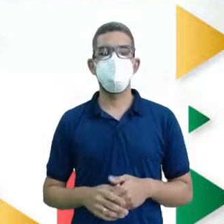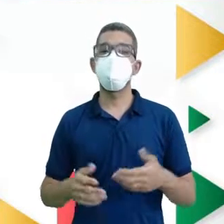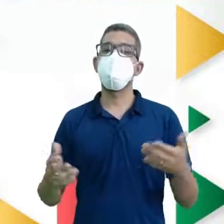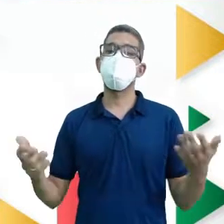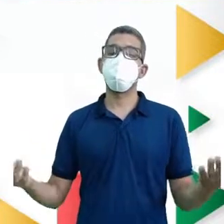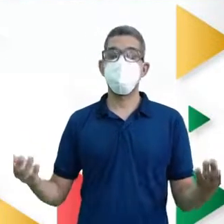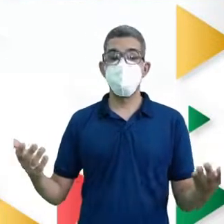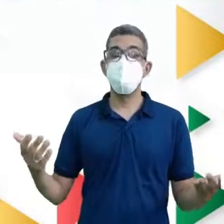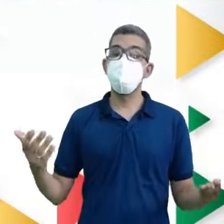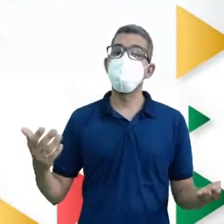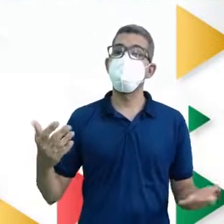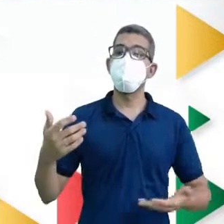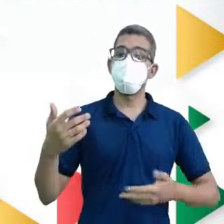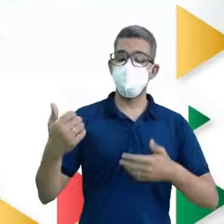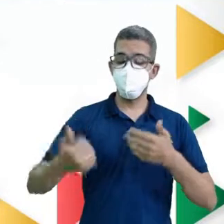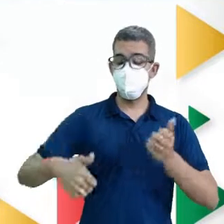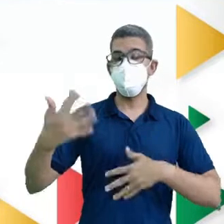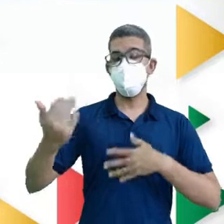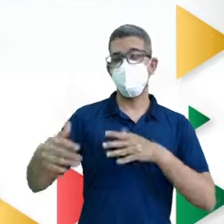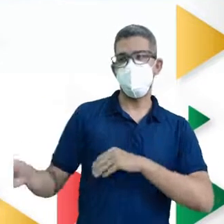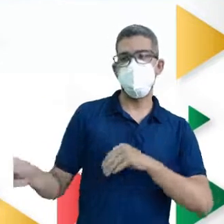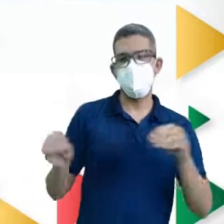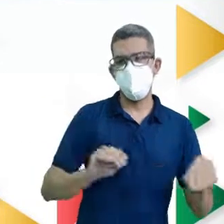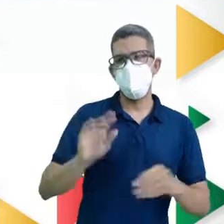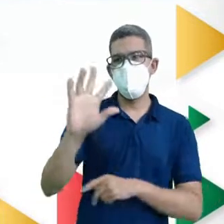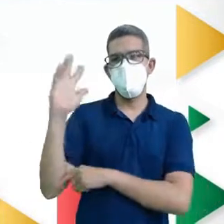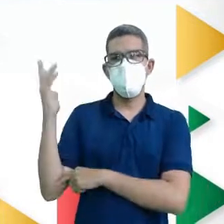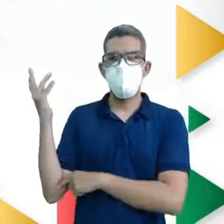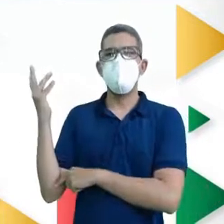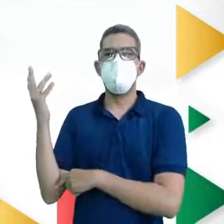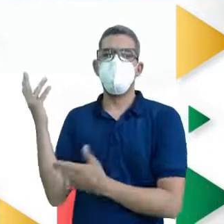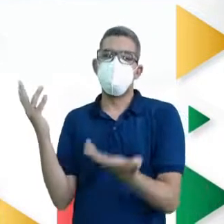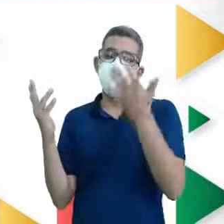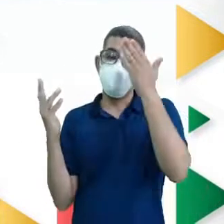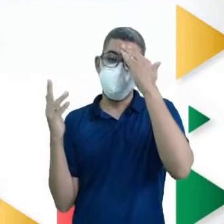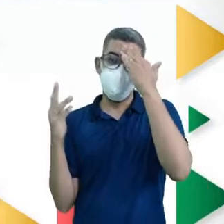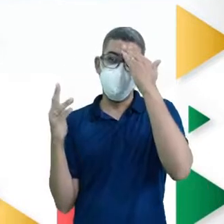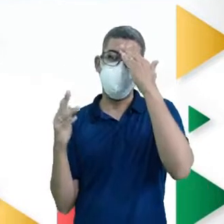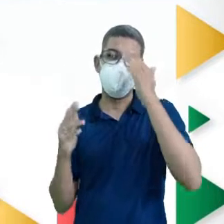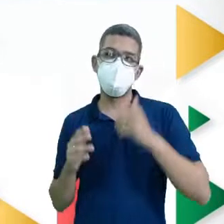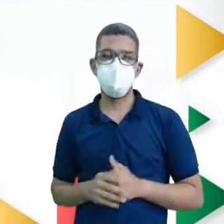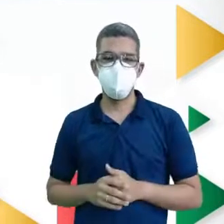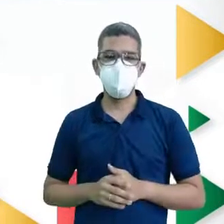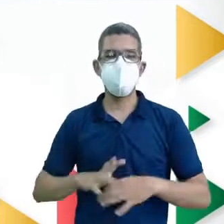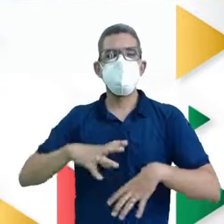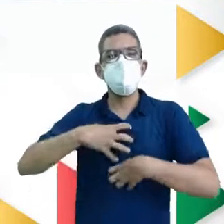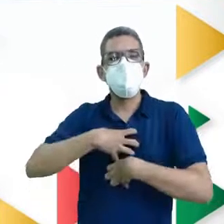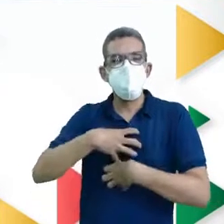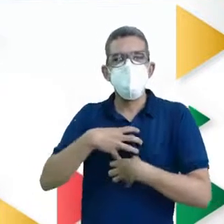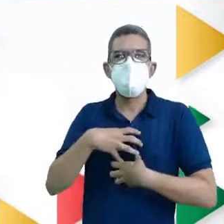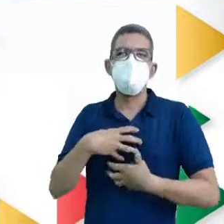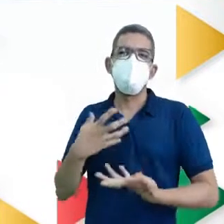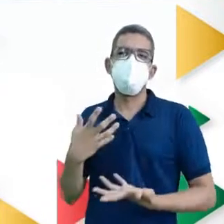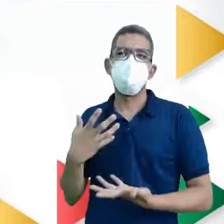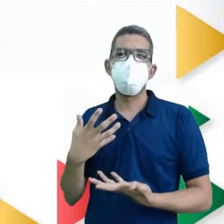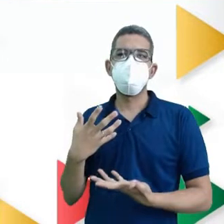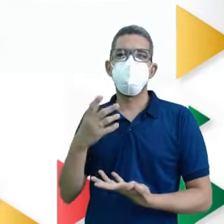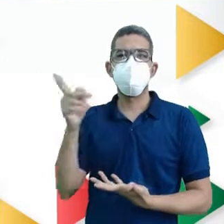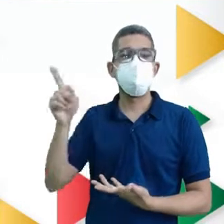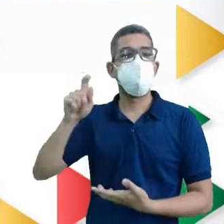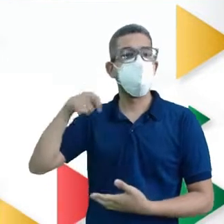E continuando falando das migrações ambientais. É claro que a sensibilização de